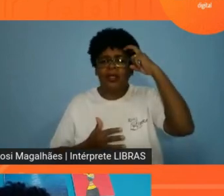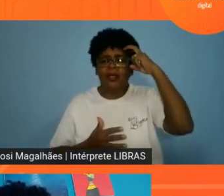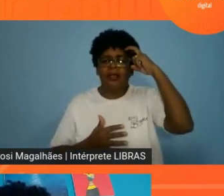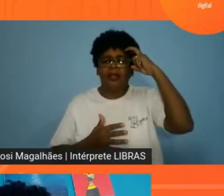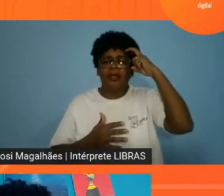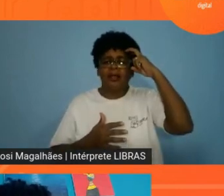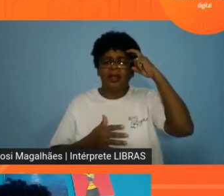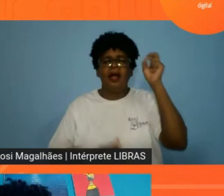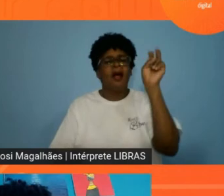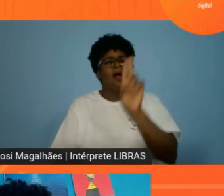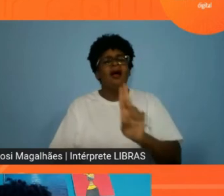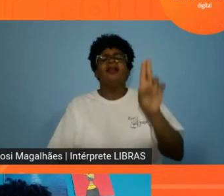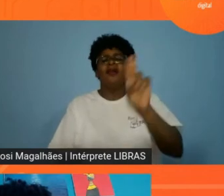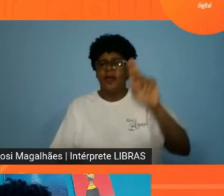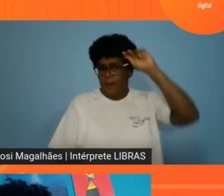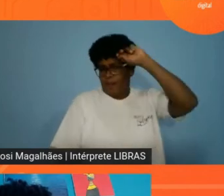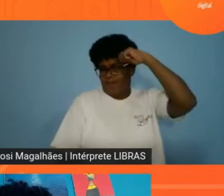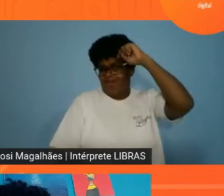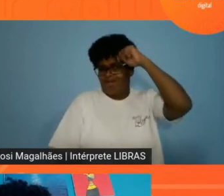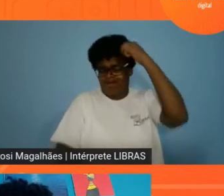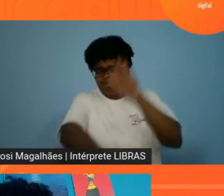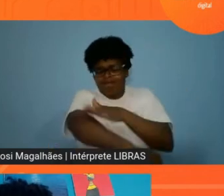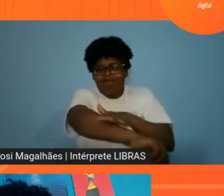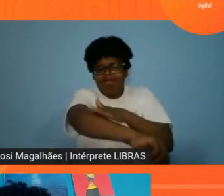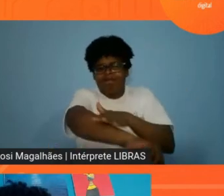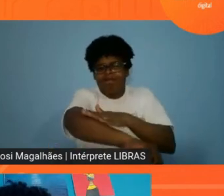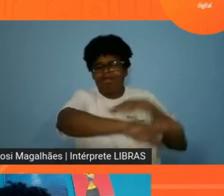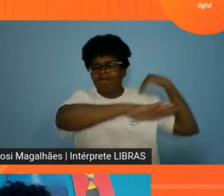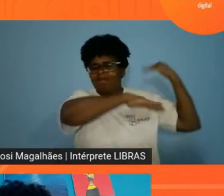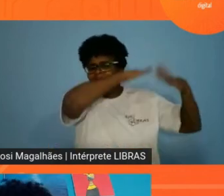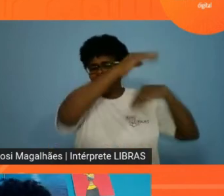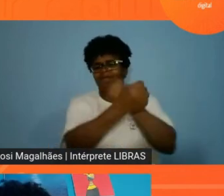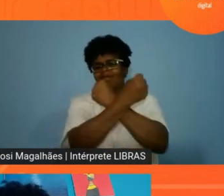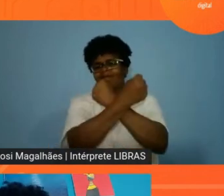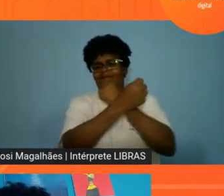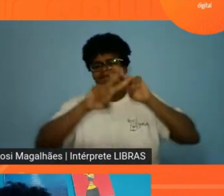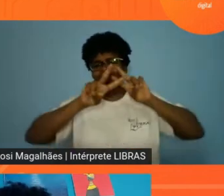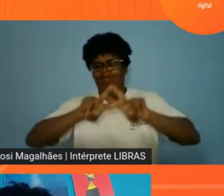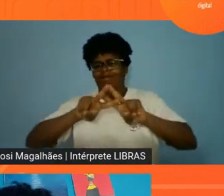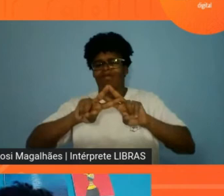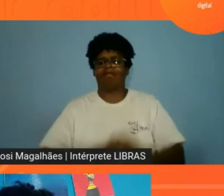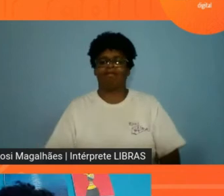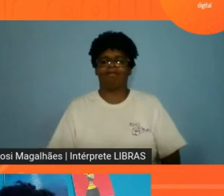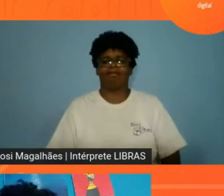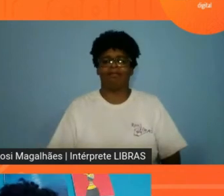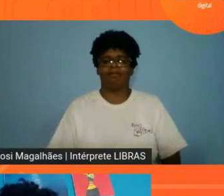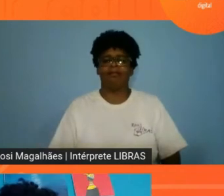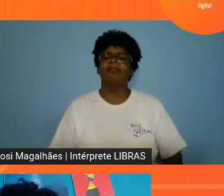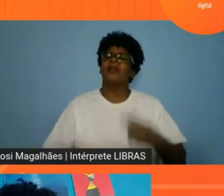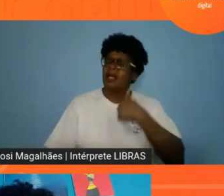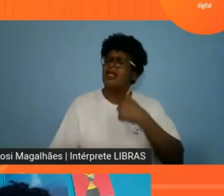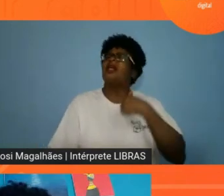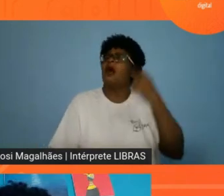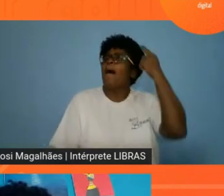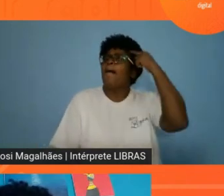dos afrodescendentes, dos povos indígenas, que têm comportamentos e formas de agir diferente. E eu percebo